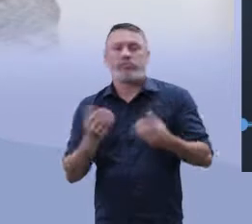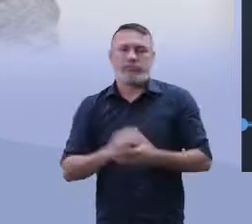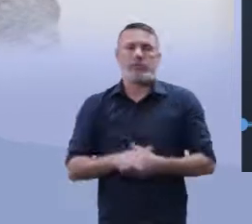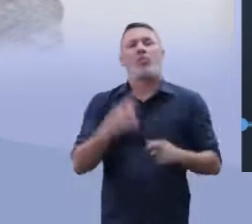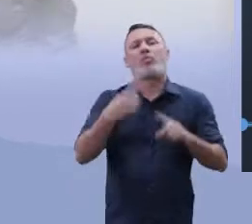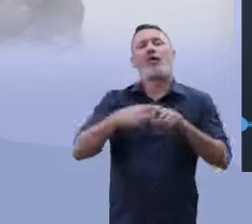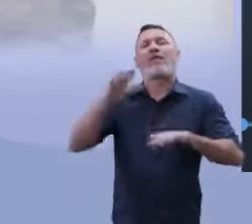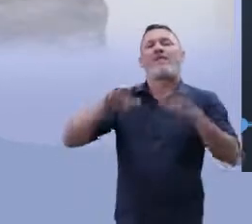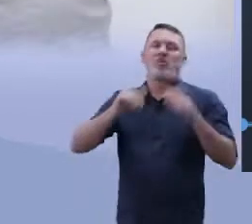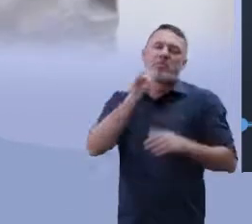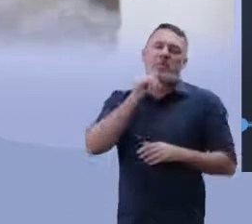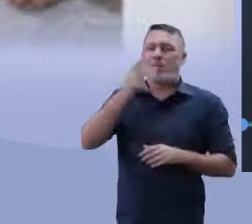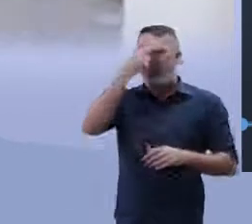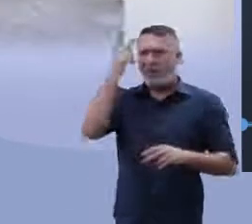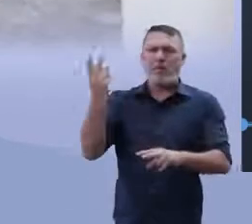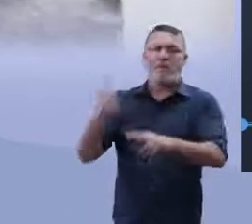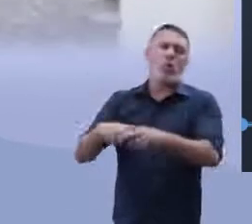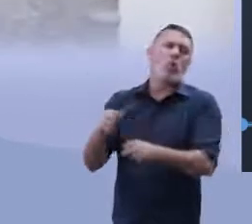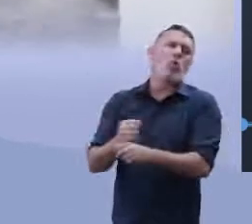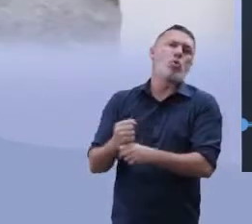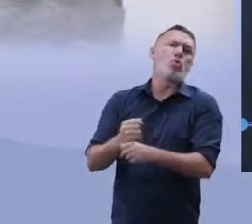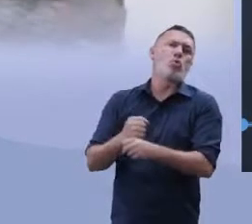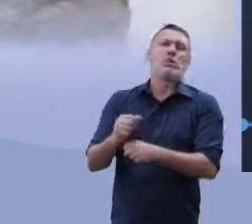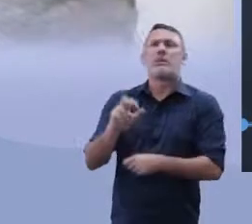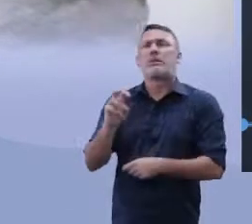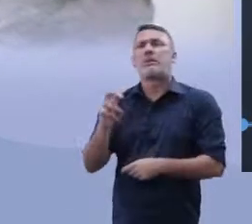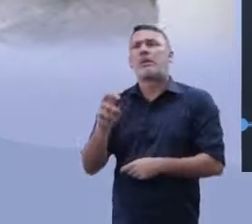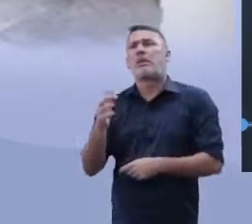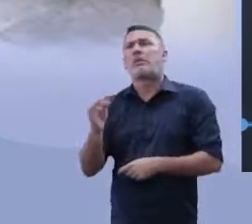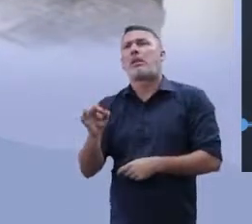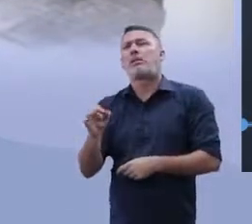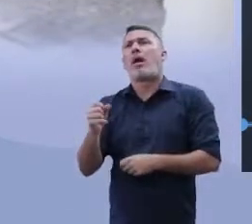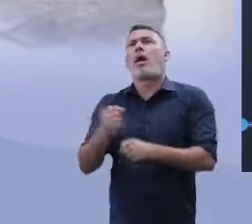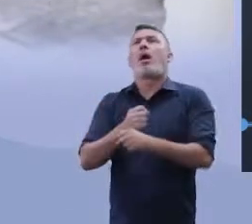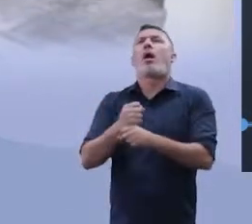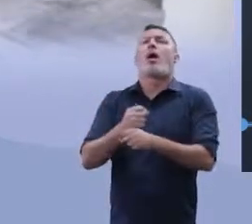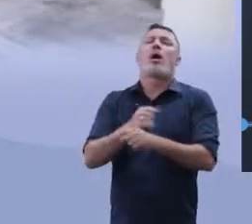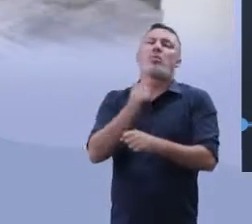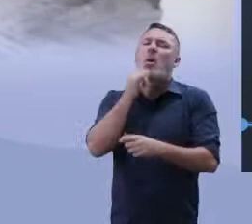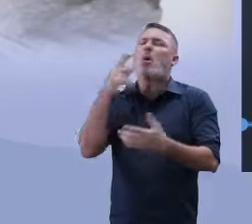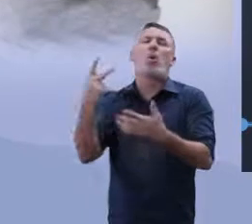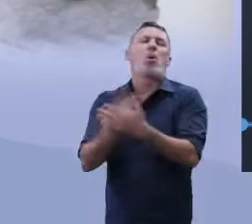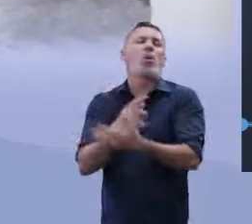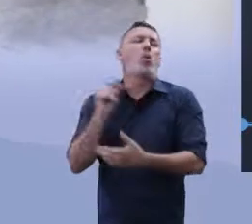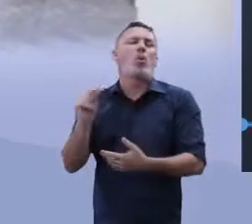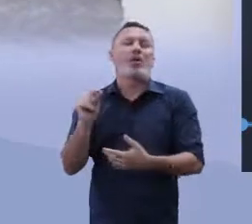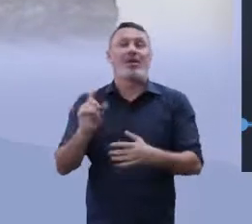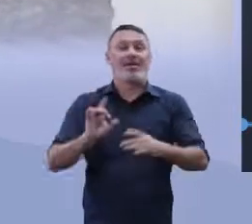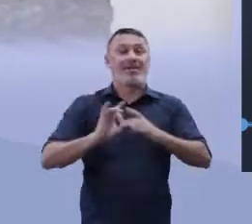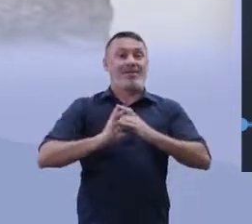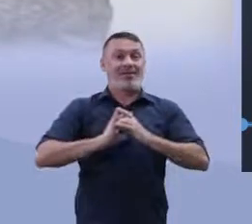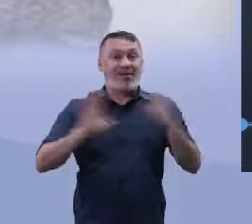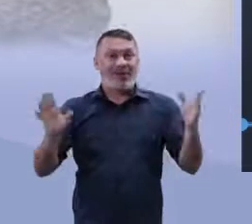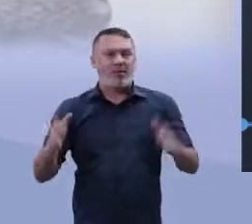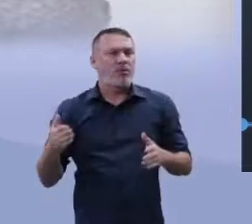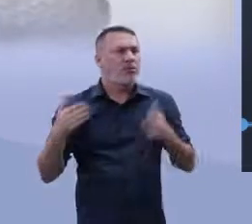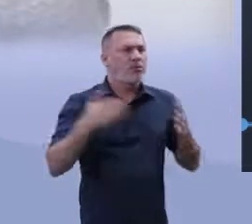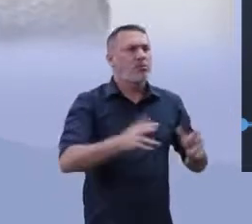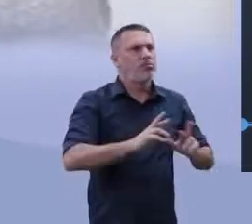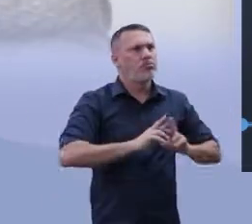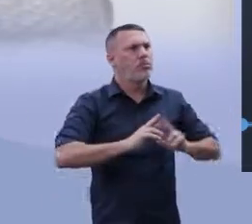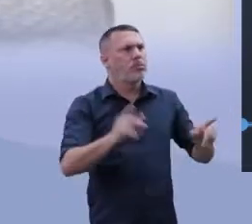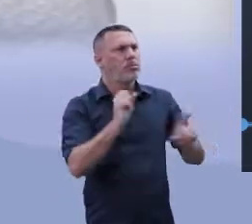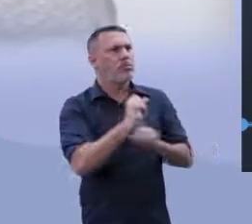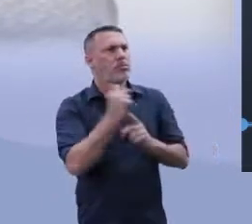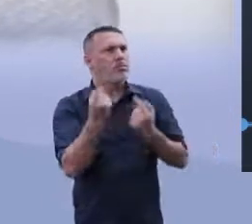vezes a pessoa fica ali presa 5, 6, 10, 20 anos porque cometeu um delito, por exemplo, e quando sai, a